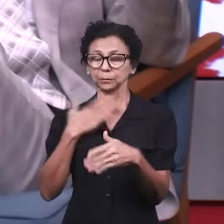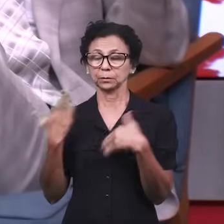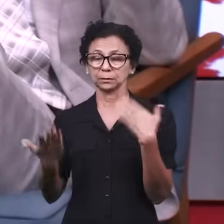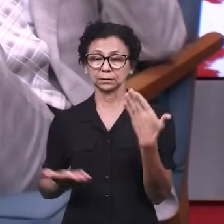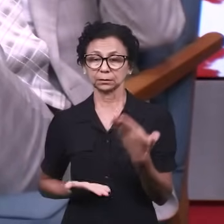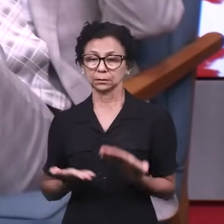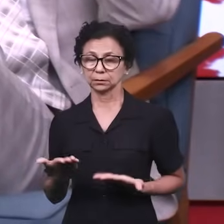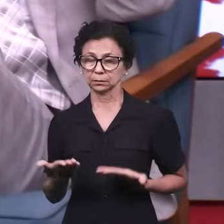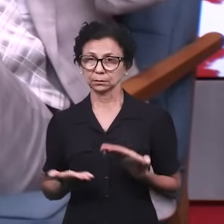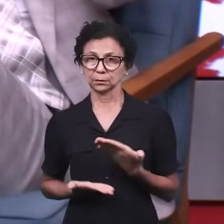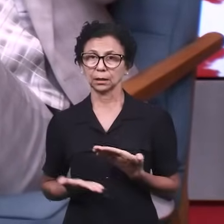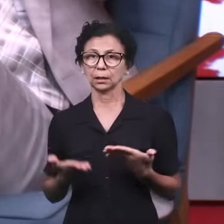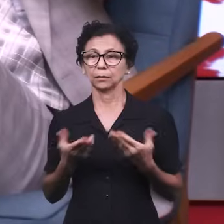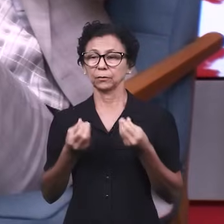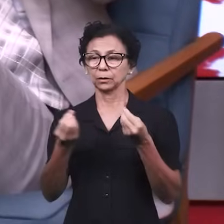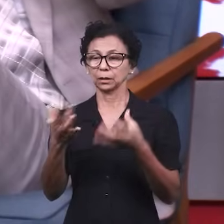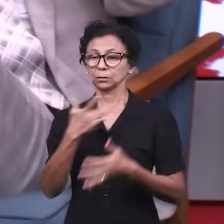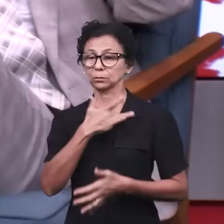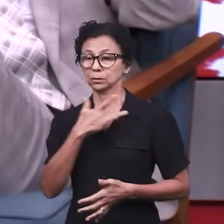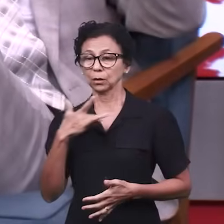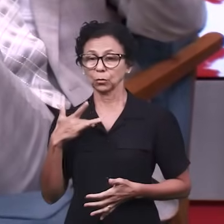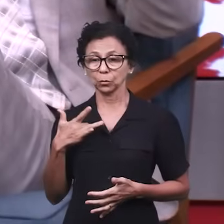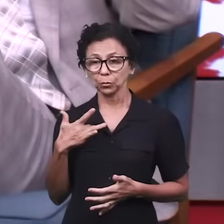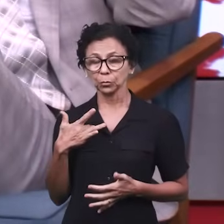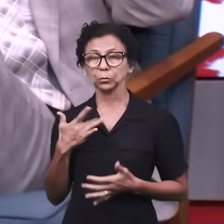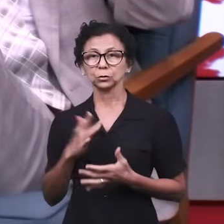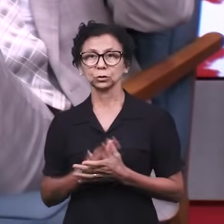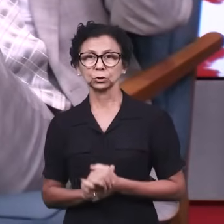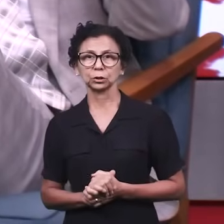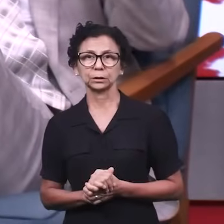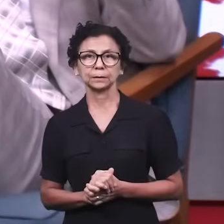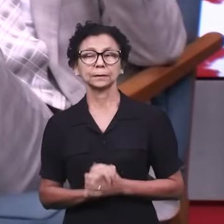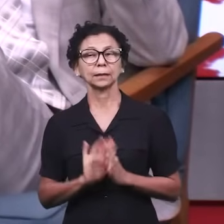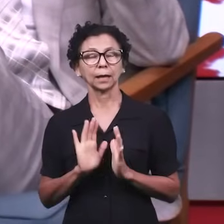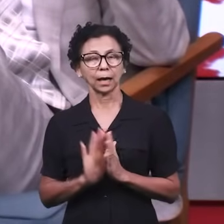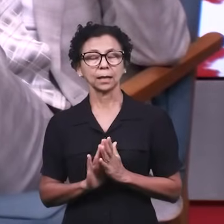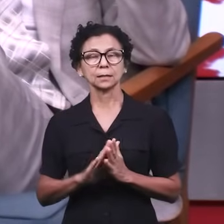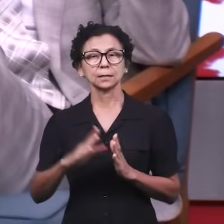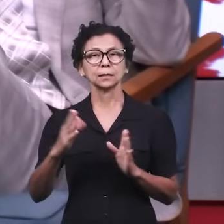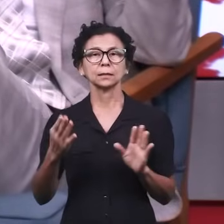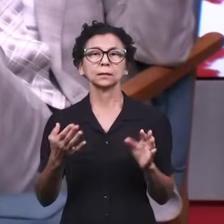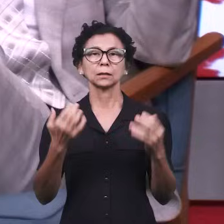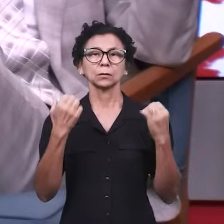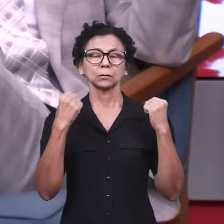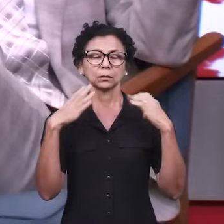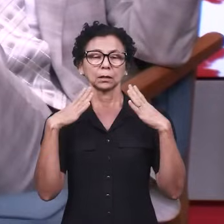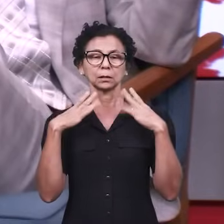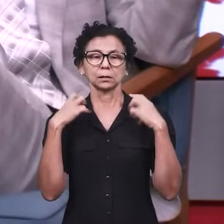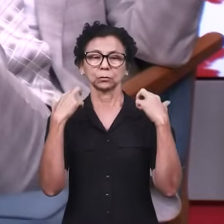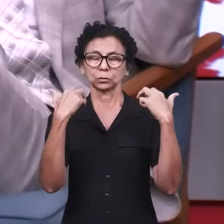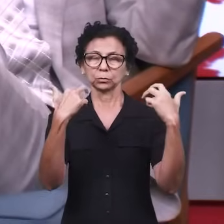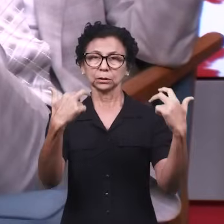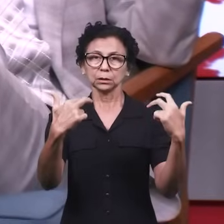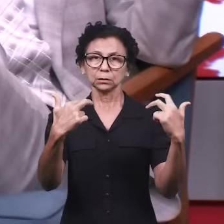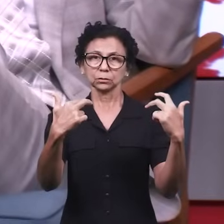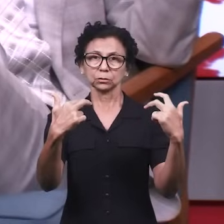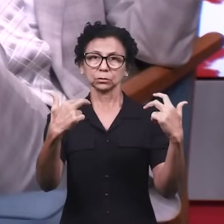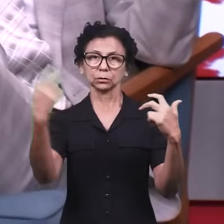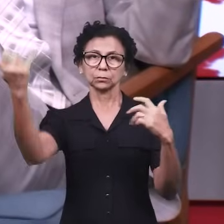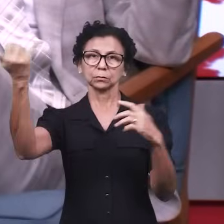os meus servos, dando saúde e tal, eu estou falando desse sentido. Então, isso é uma interpretação de línguas.